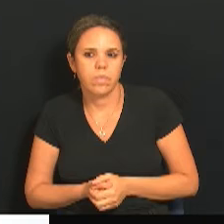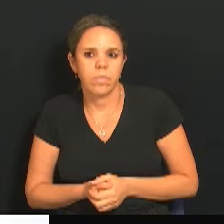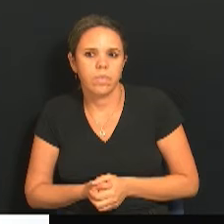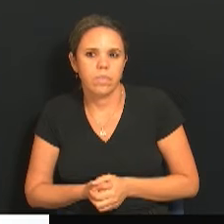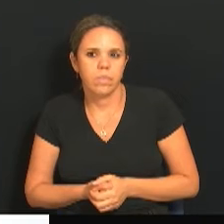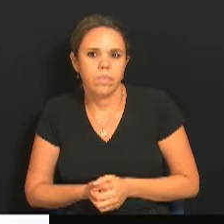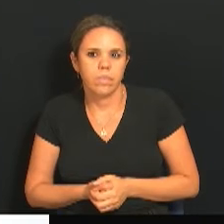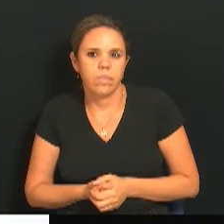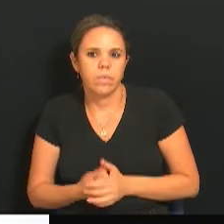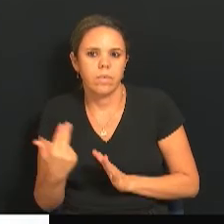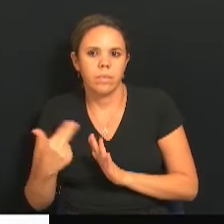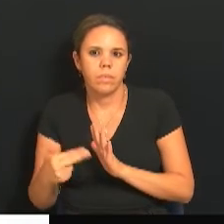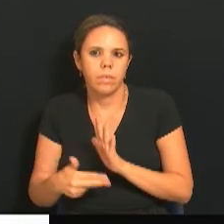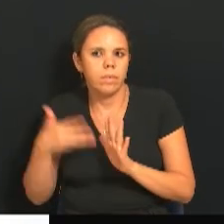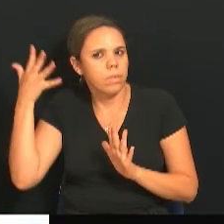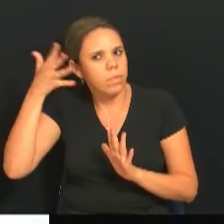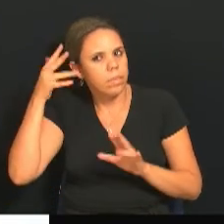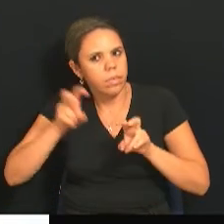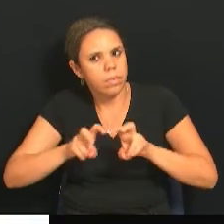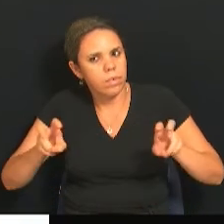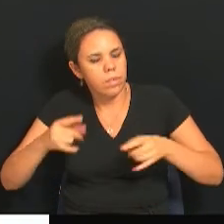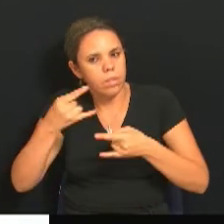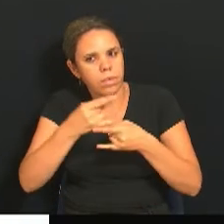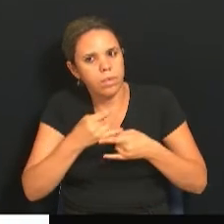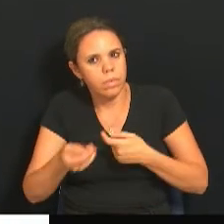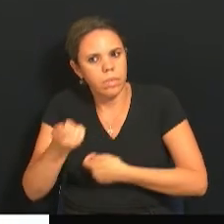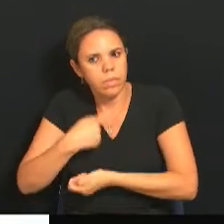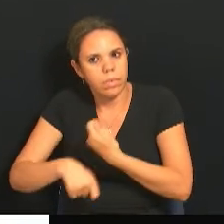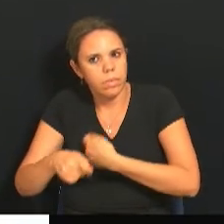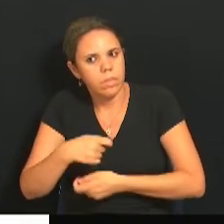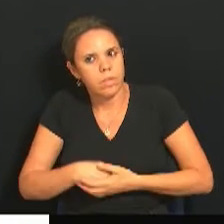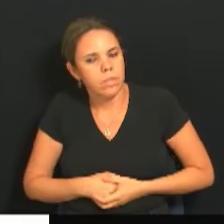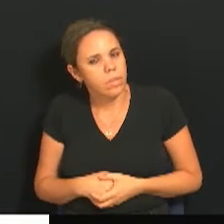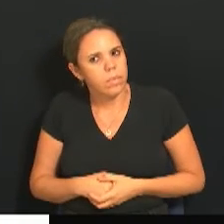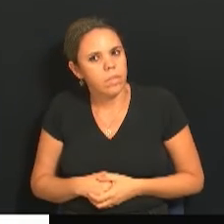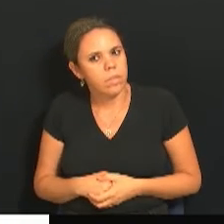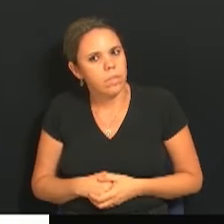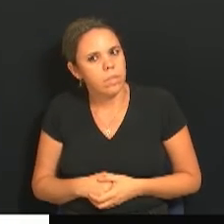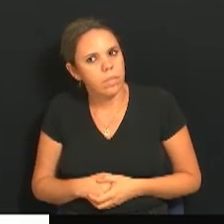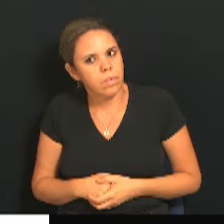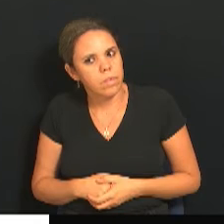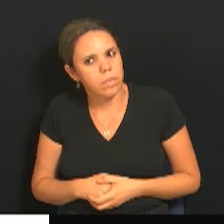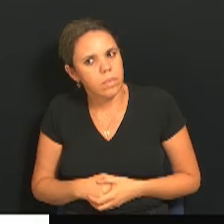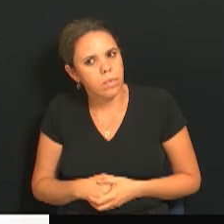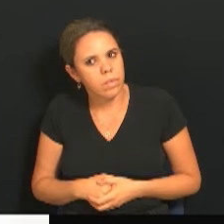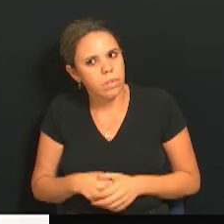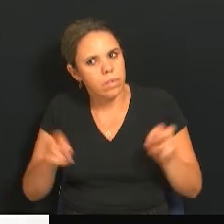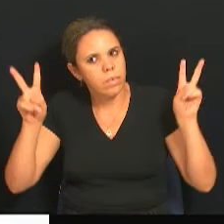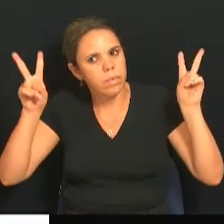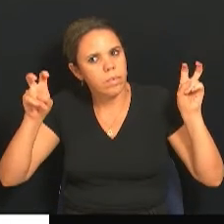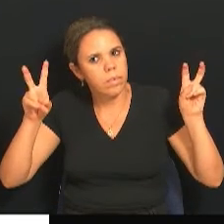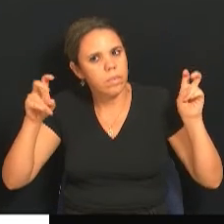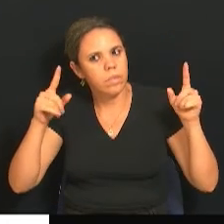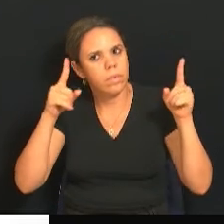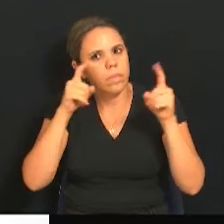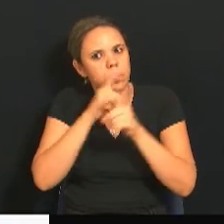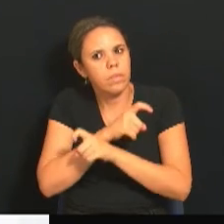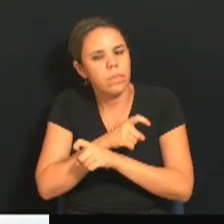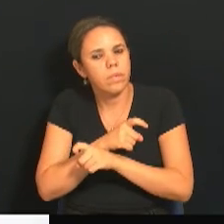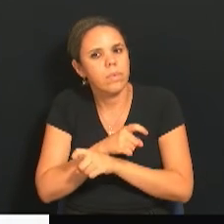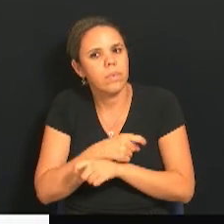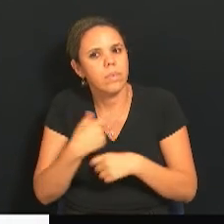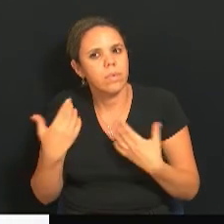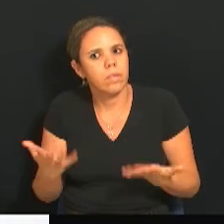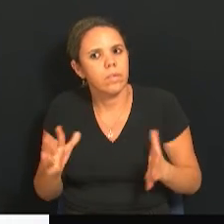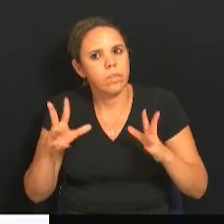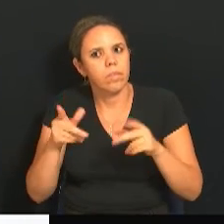Paulanista, cumprimento aí o pessoal da administração. Esse é um tema muito complexo, né? Como todos